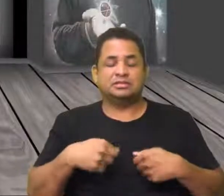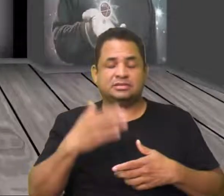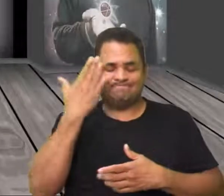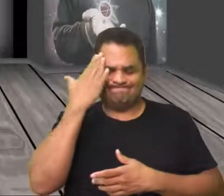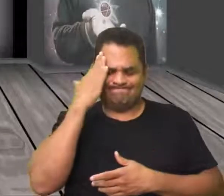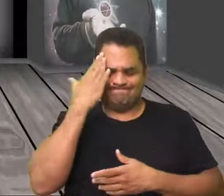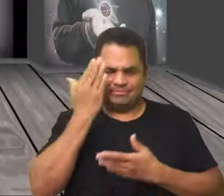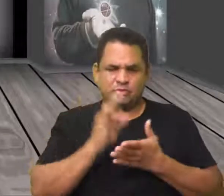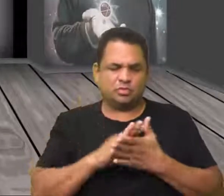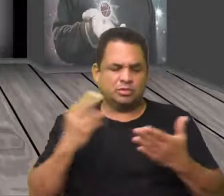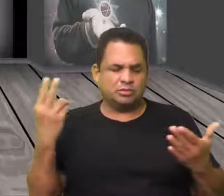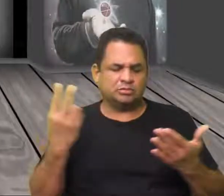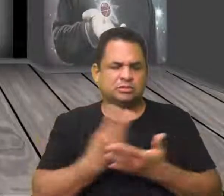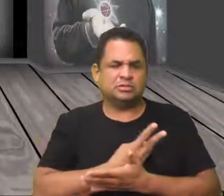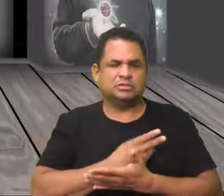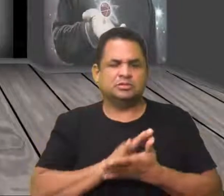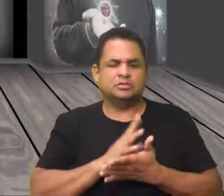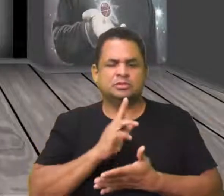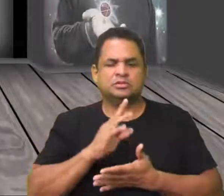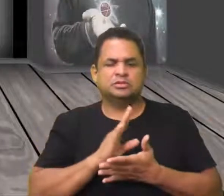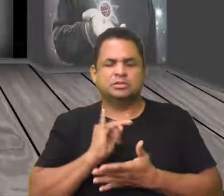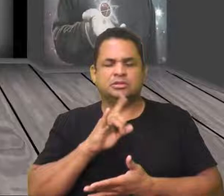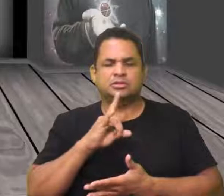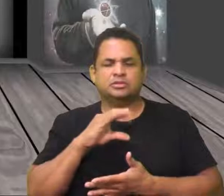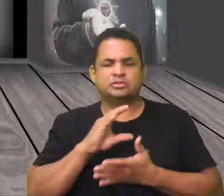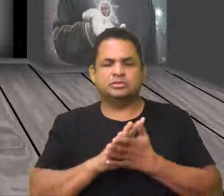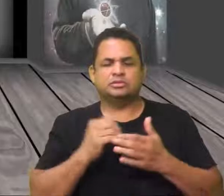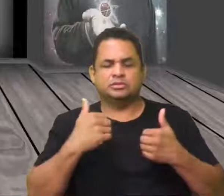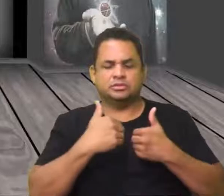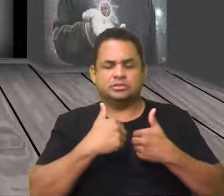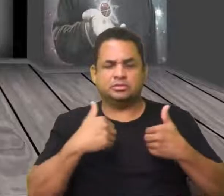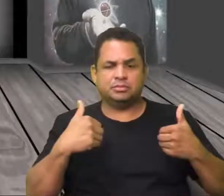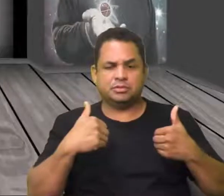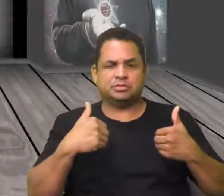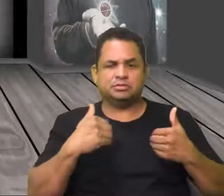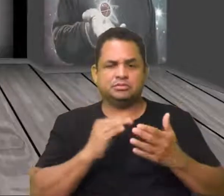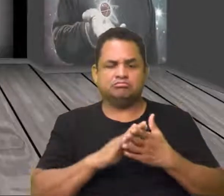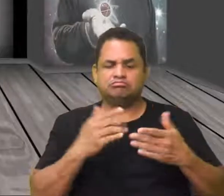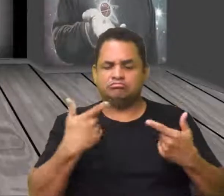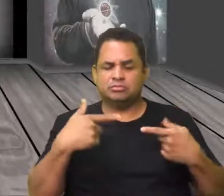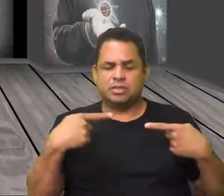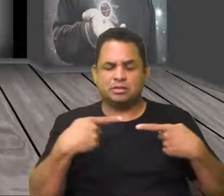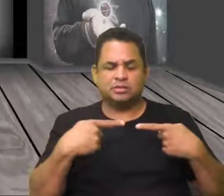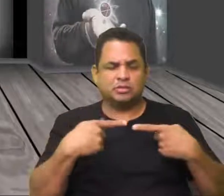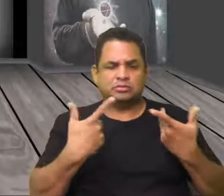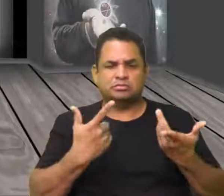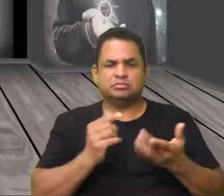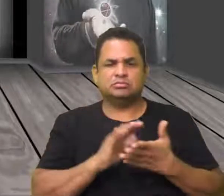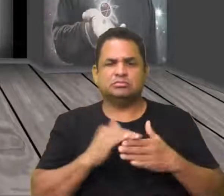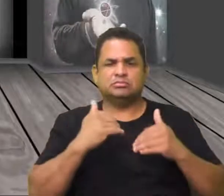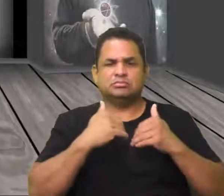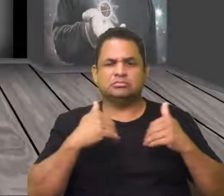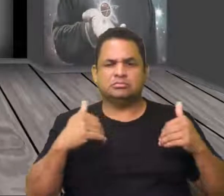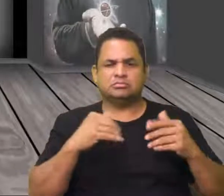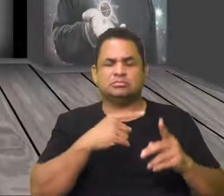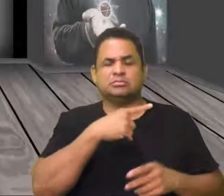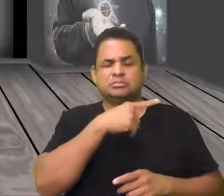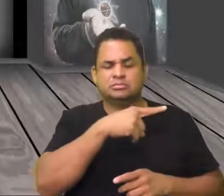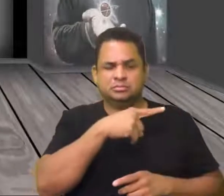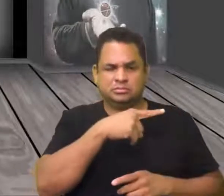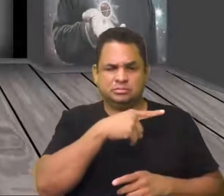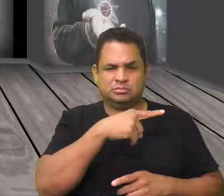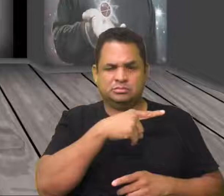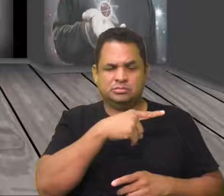como é o processo de indução. Indução chegou perto, separa. Como não tem toque de nada, você vai. Esse é negativo,